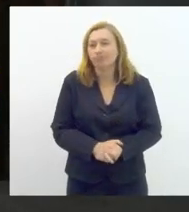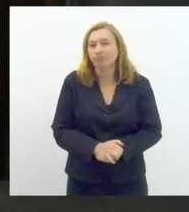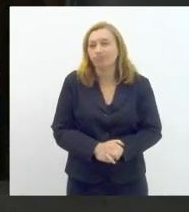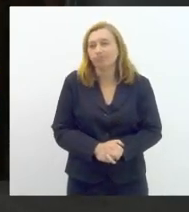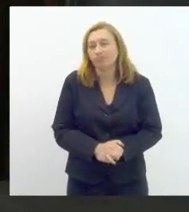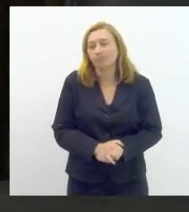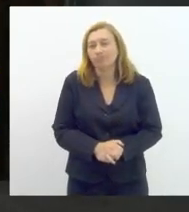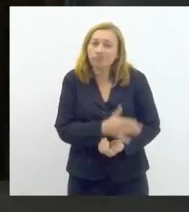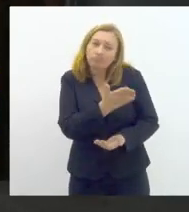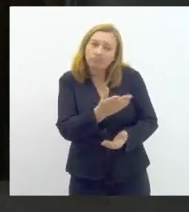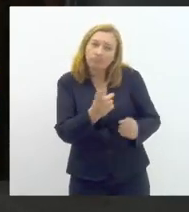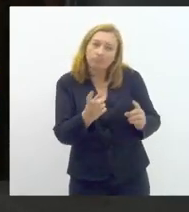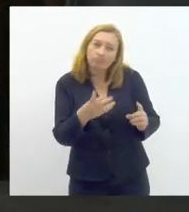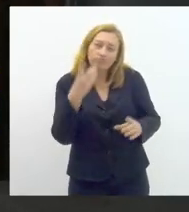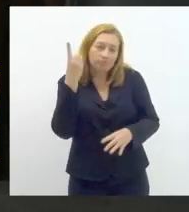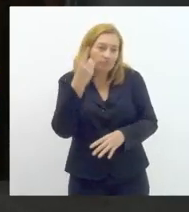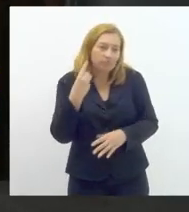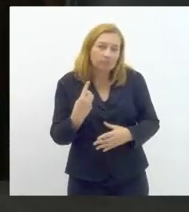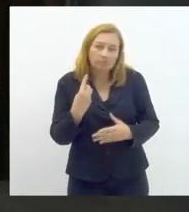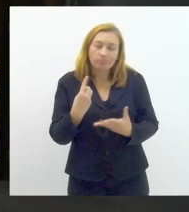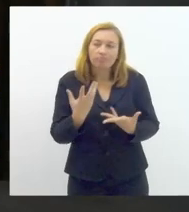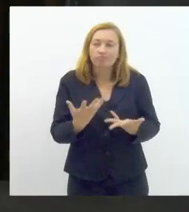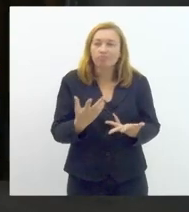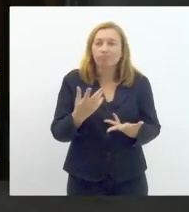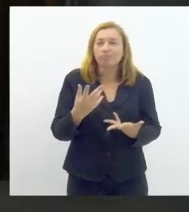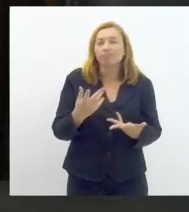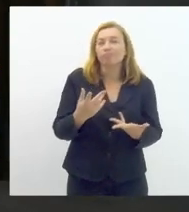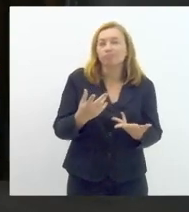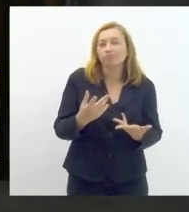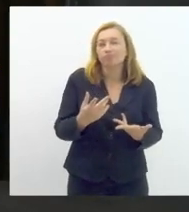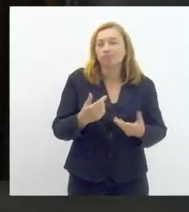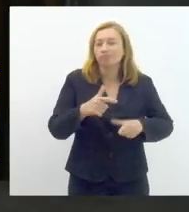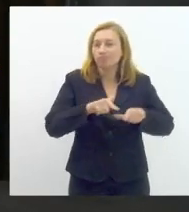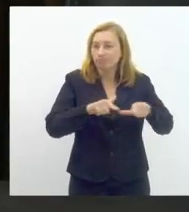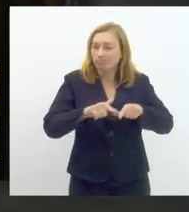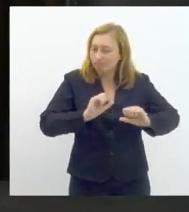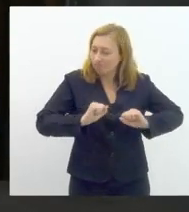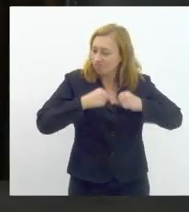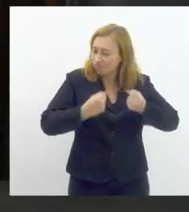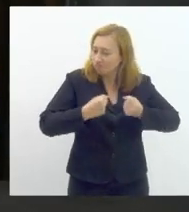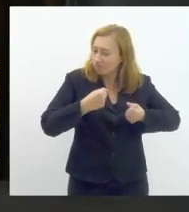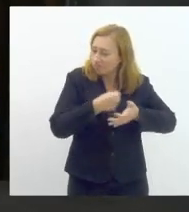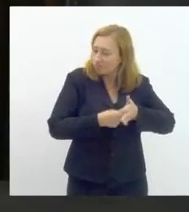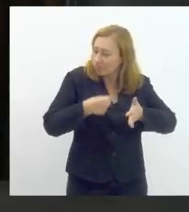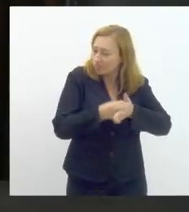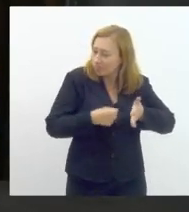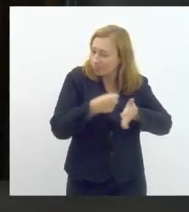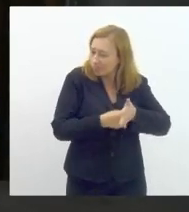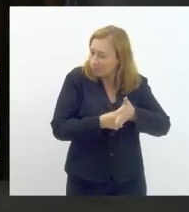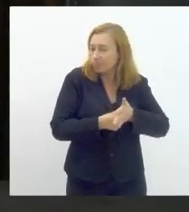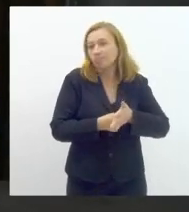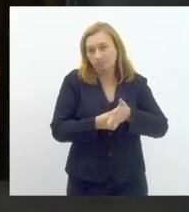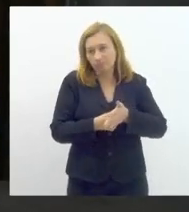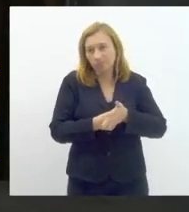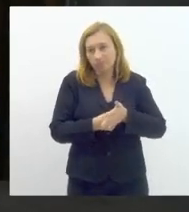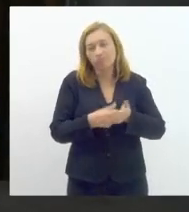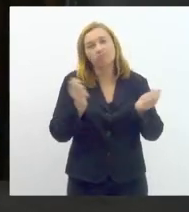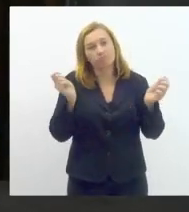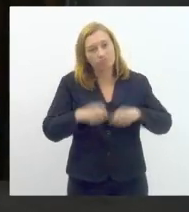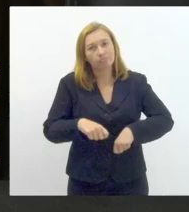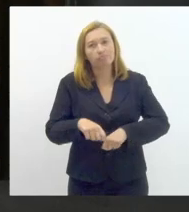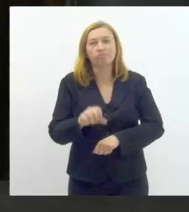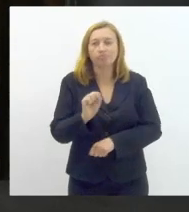uma parlamentar muito ativa e combativa, muito propositiva e